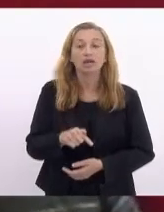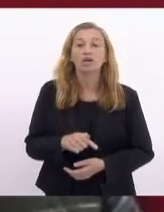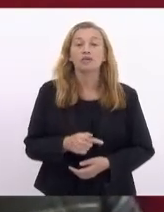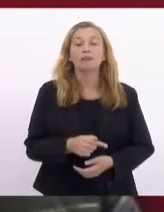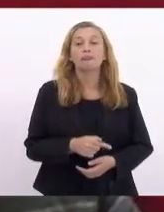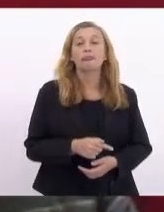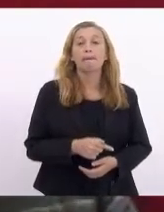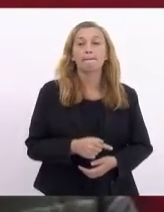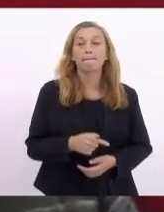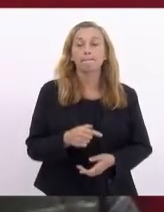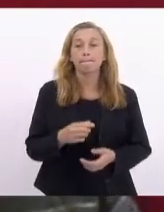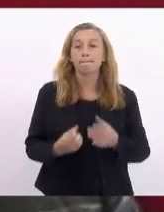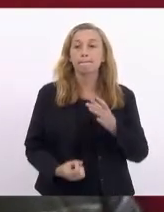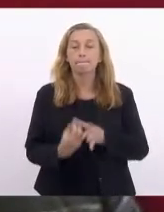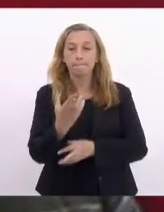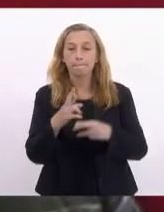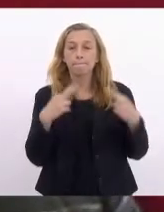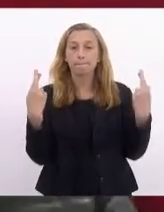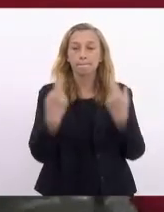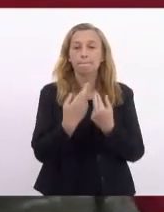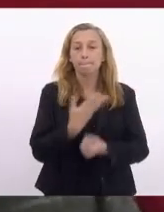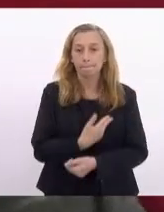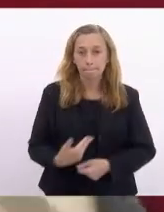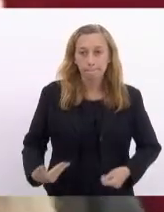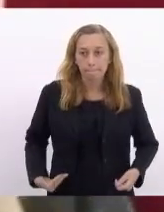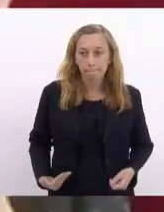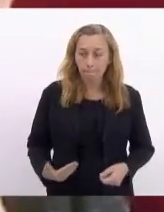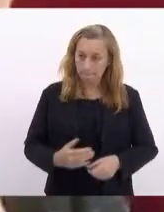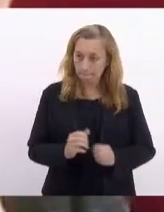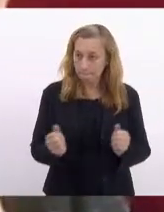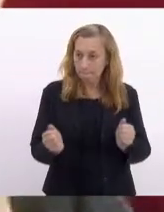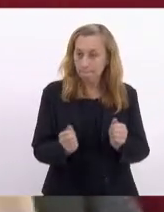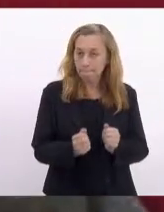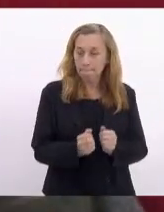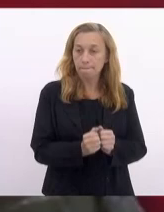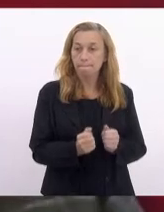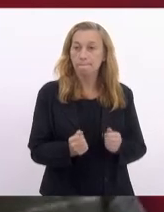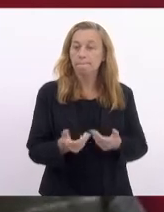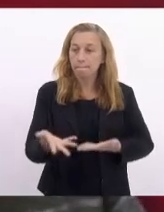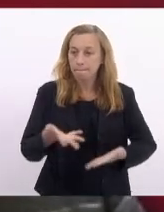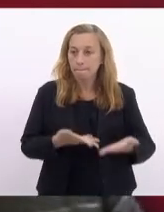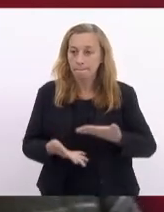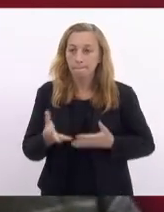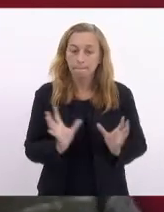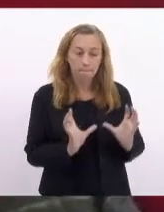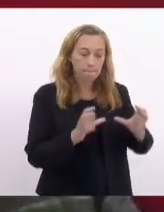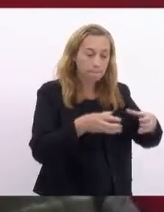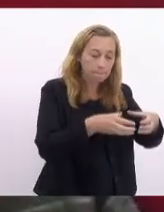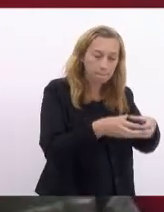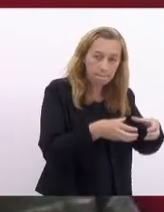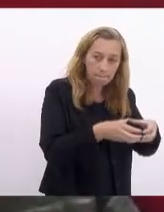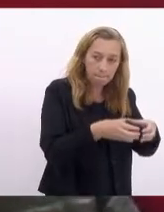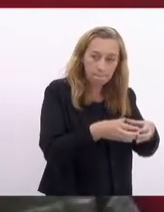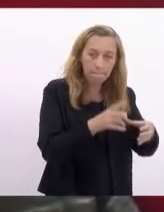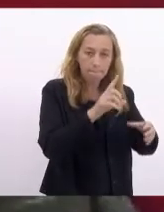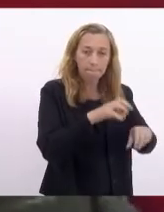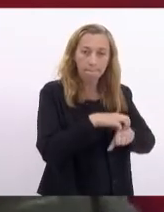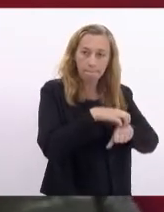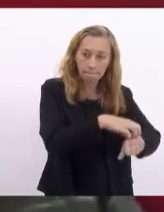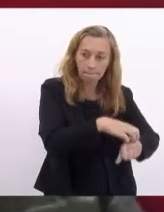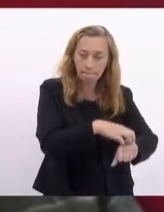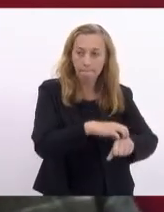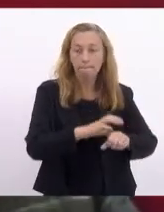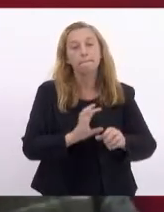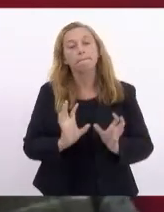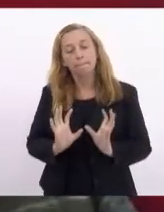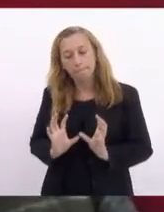a realização de uma audiência pública com a participação da Comissão de Transporte, com